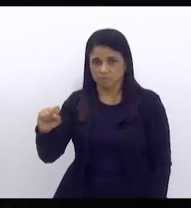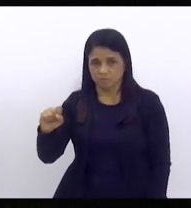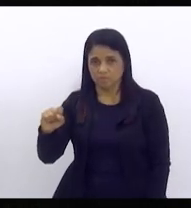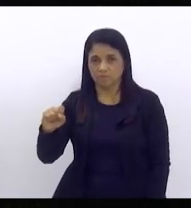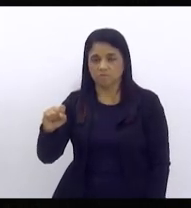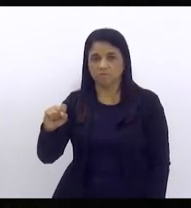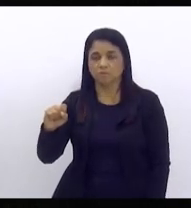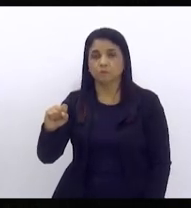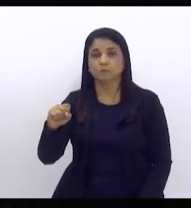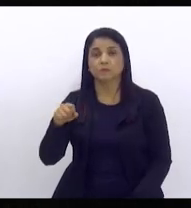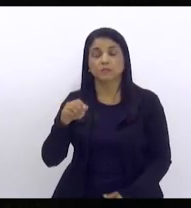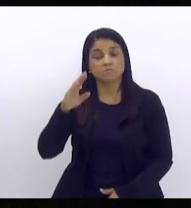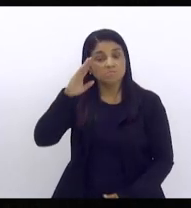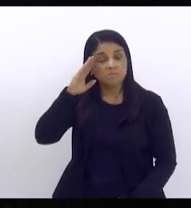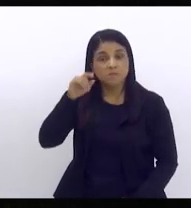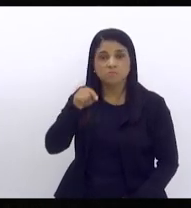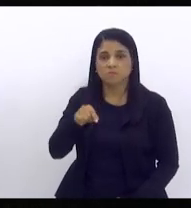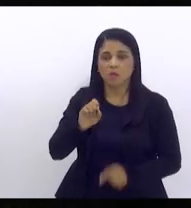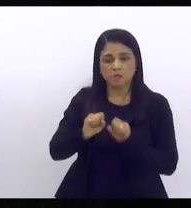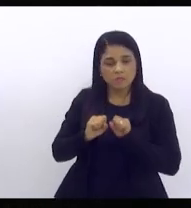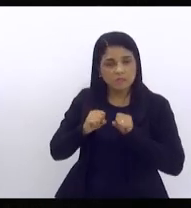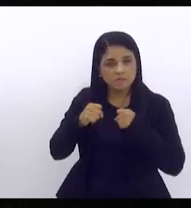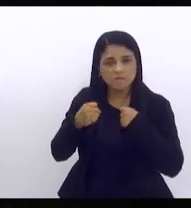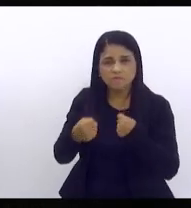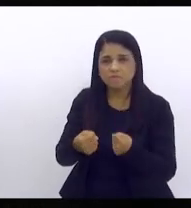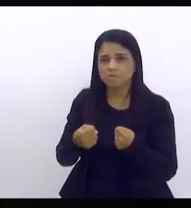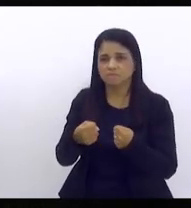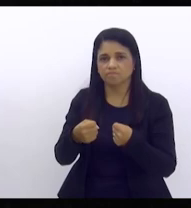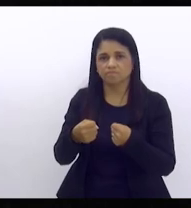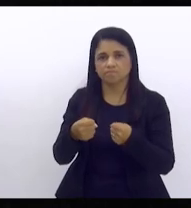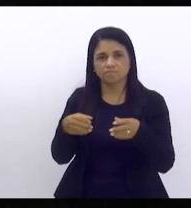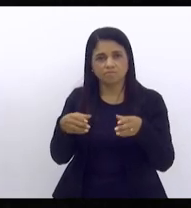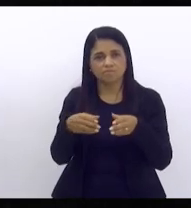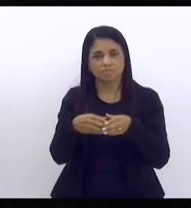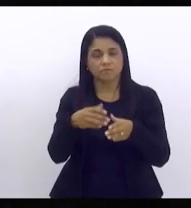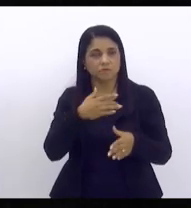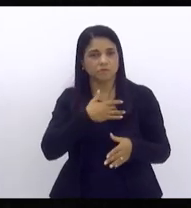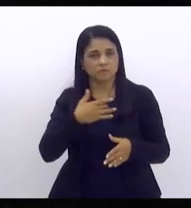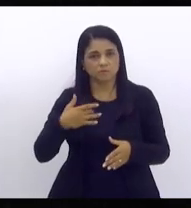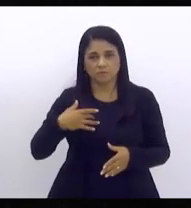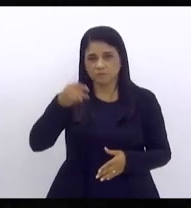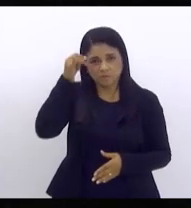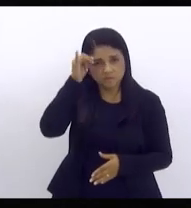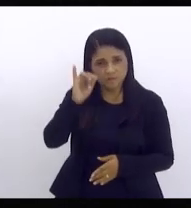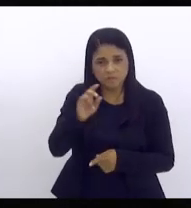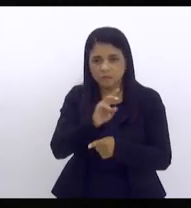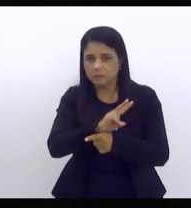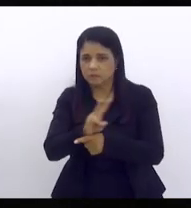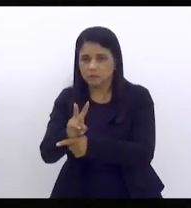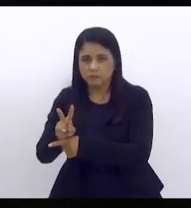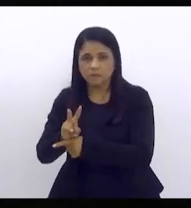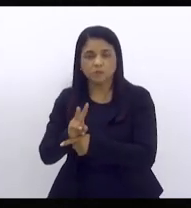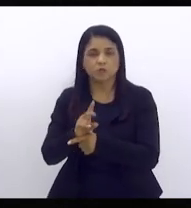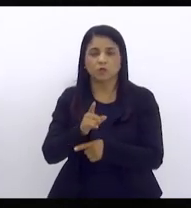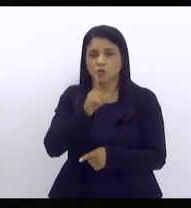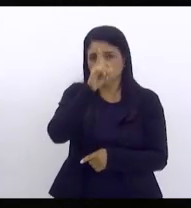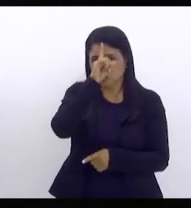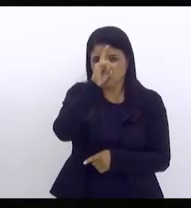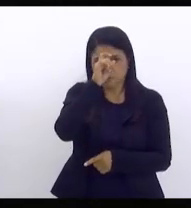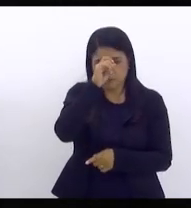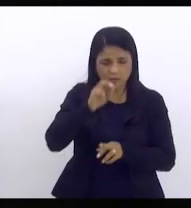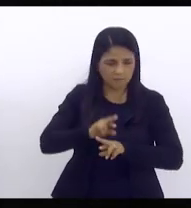que eles são fundamentais na defesa de uma saúde preventiva, uma saúde que não seja uma saúde hospitalar, uma saúde